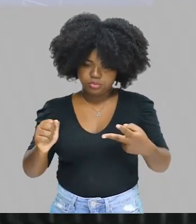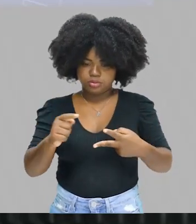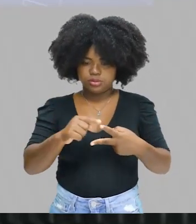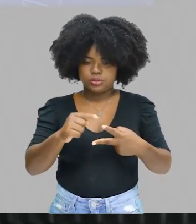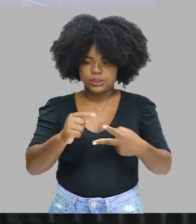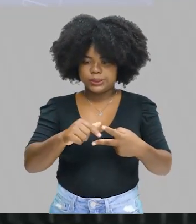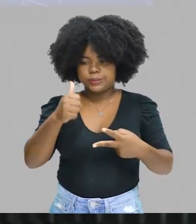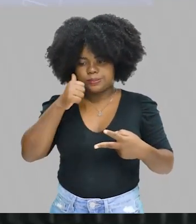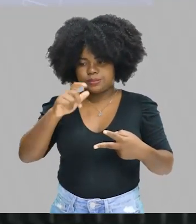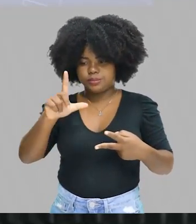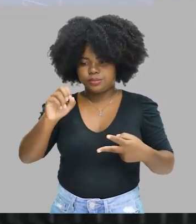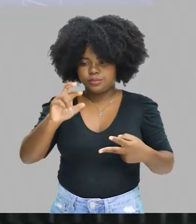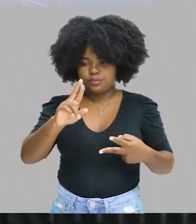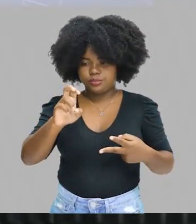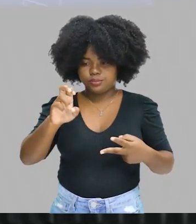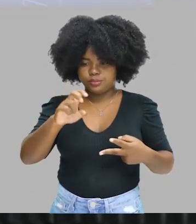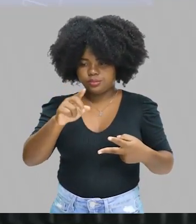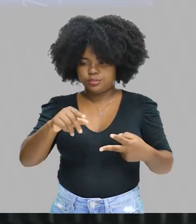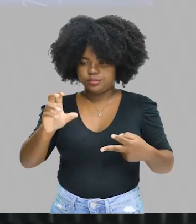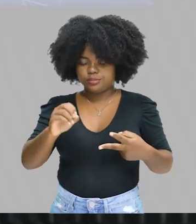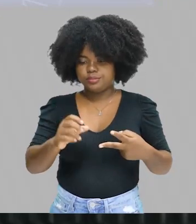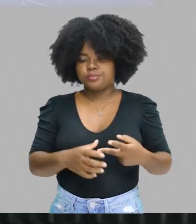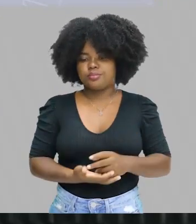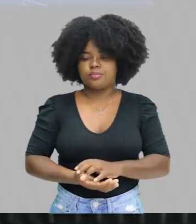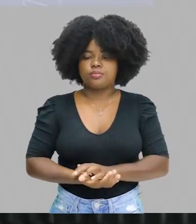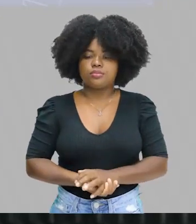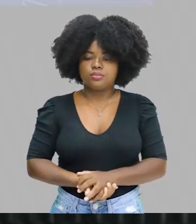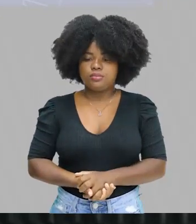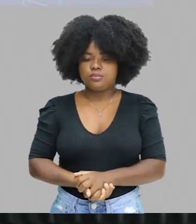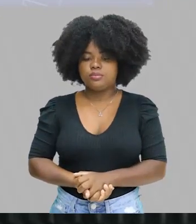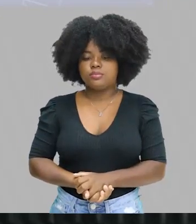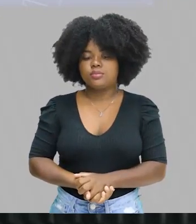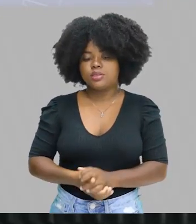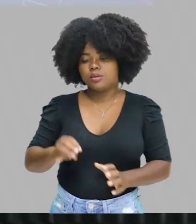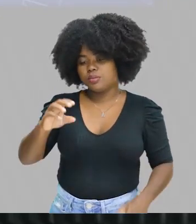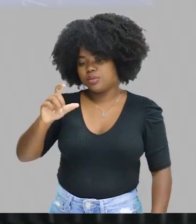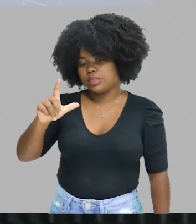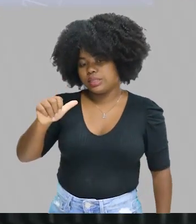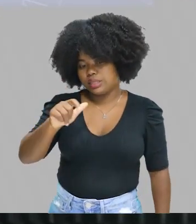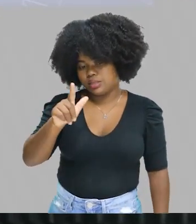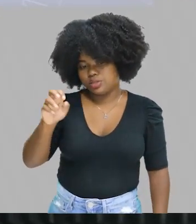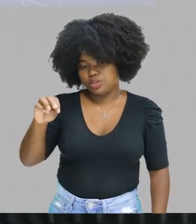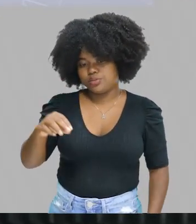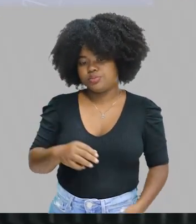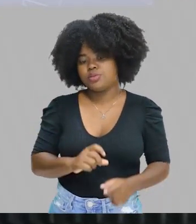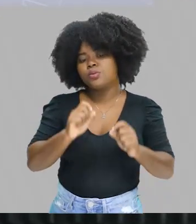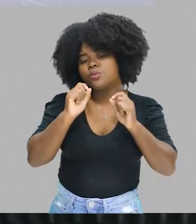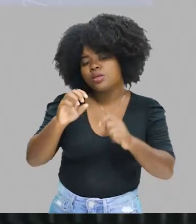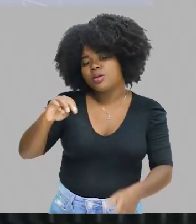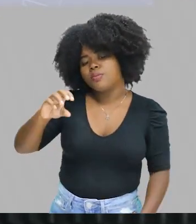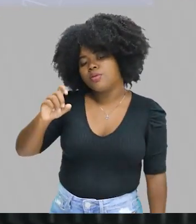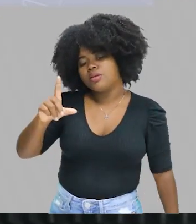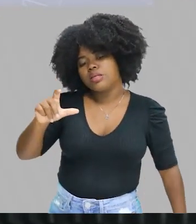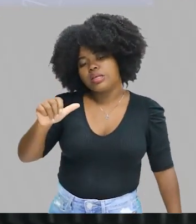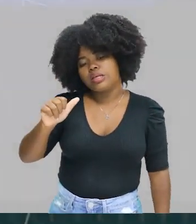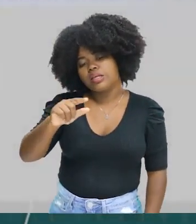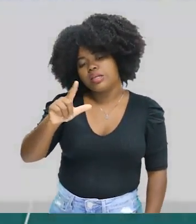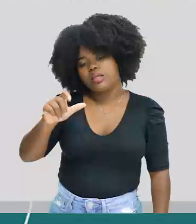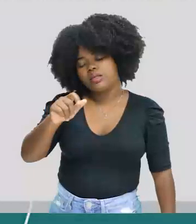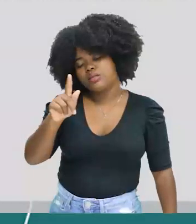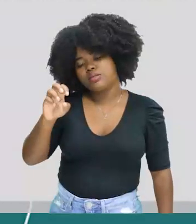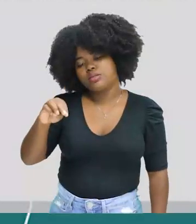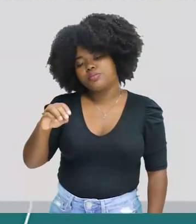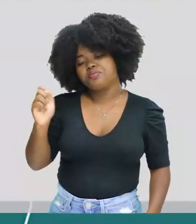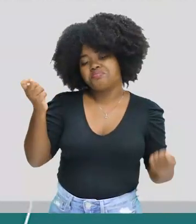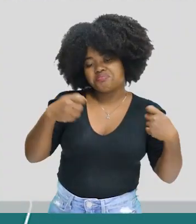cardeal Niccolo Forteghieri, né? E ambas feitas com modelagem. O que é a modelagem específica? Ela pode ser